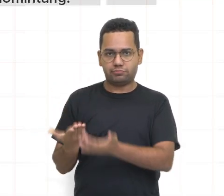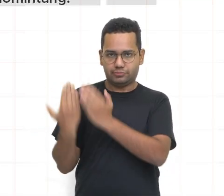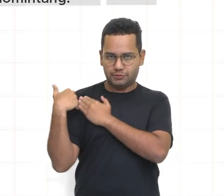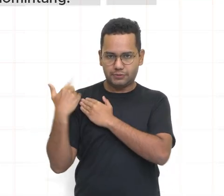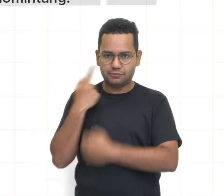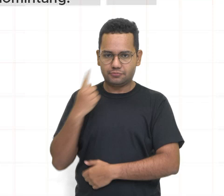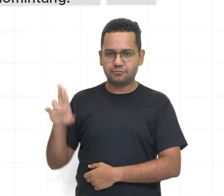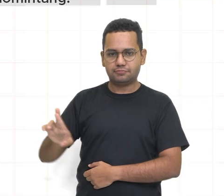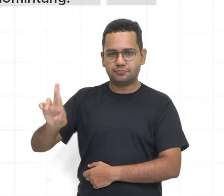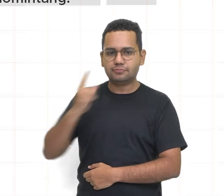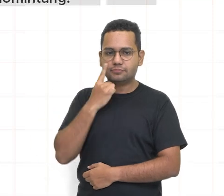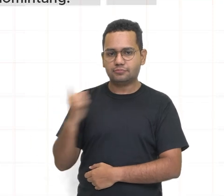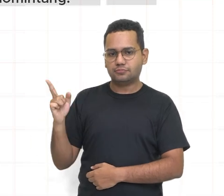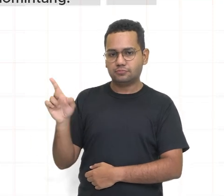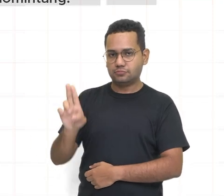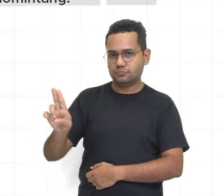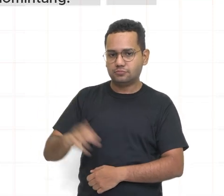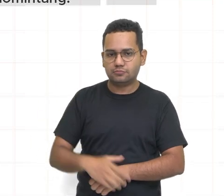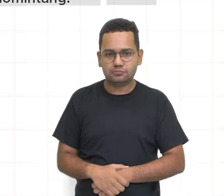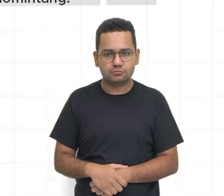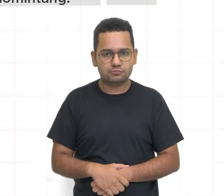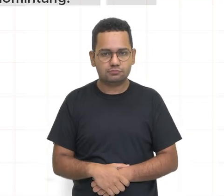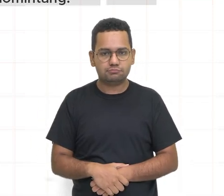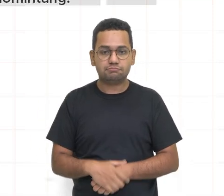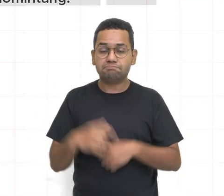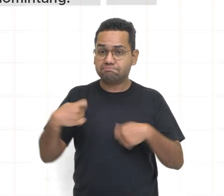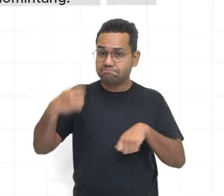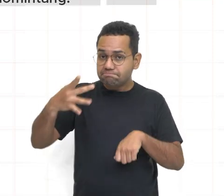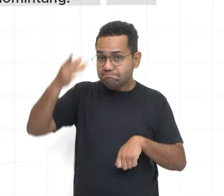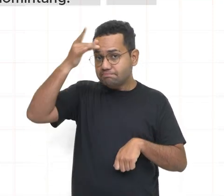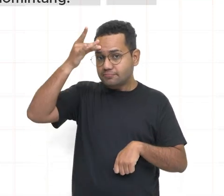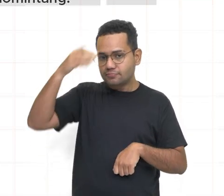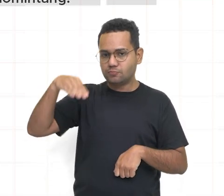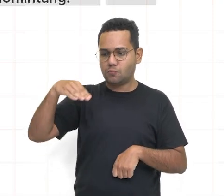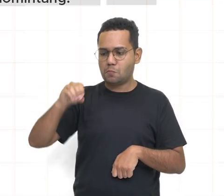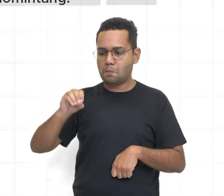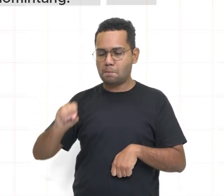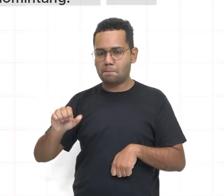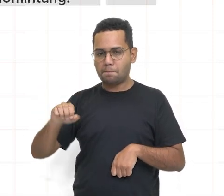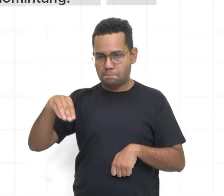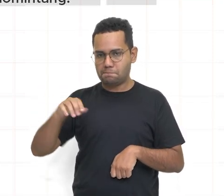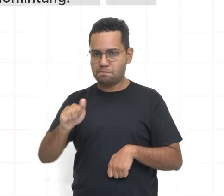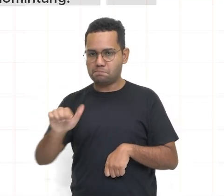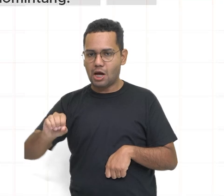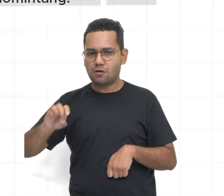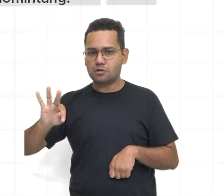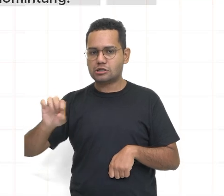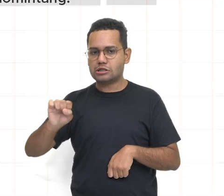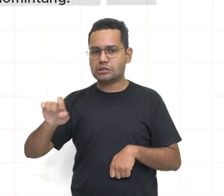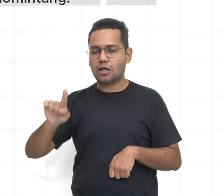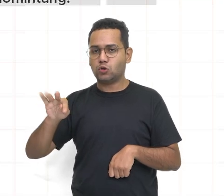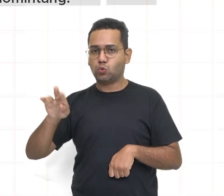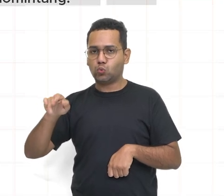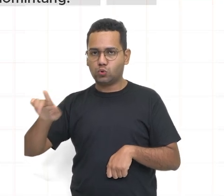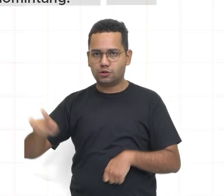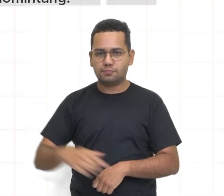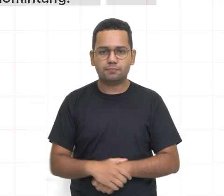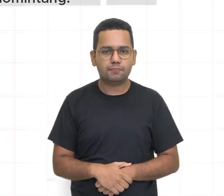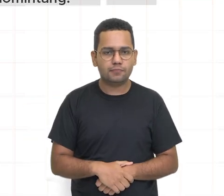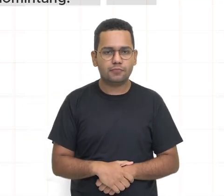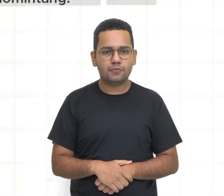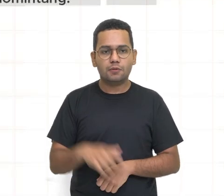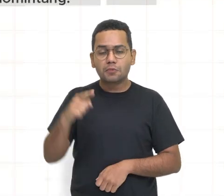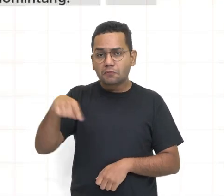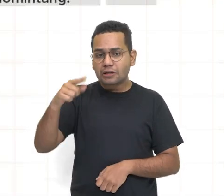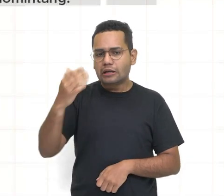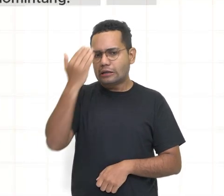Revolução Russa, e tinha como seu principal líder Mao Tse-tung. Guarde esse nome, que ele vai ser muito importante para a